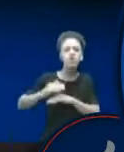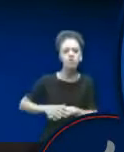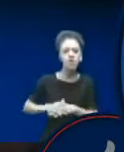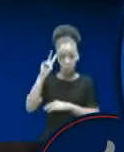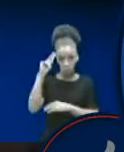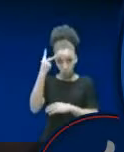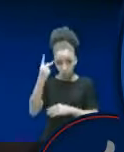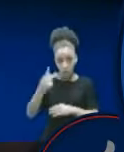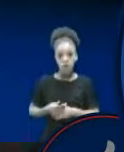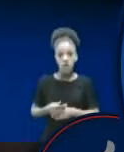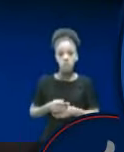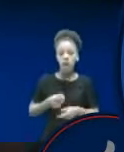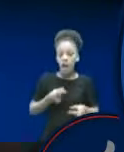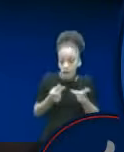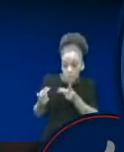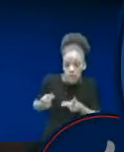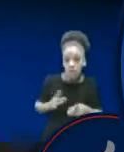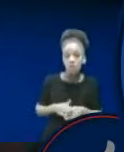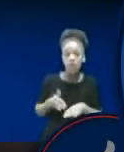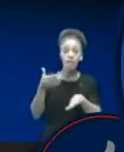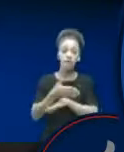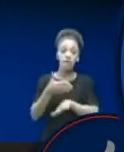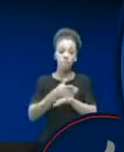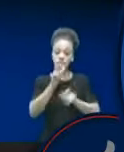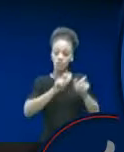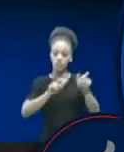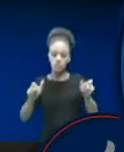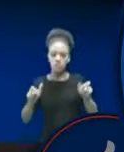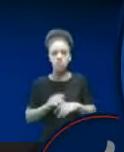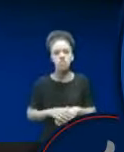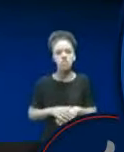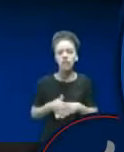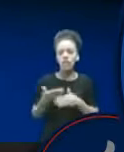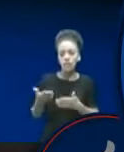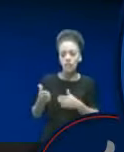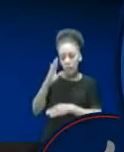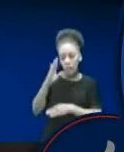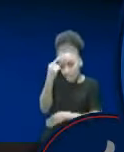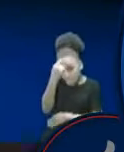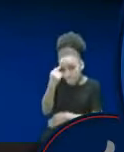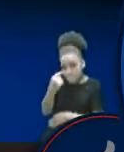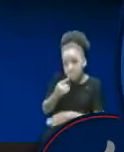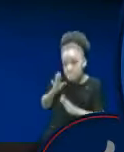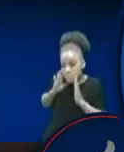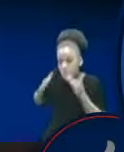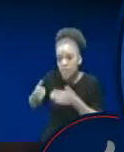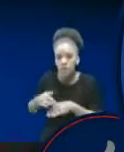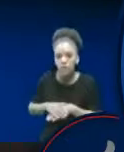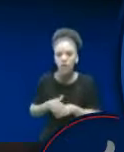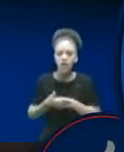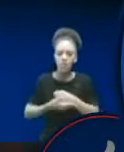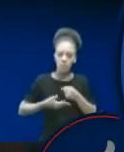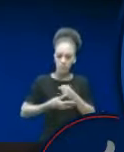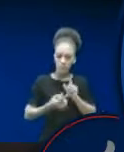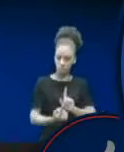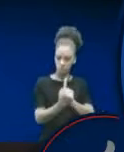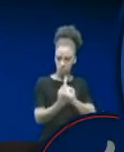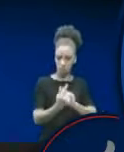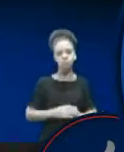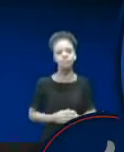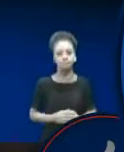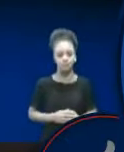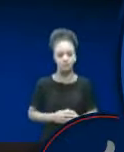companhia, aumentando a participação desse tipo de perfil do Marcelo na nossa base.